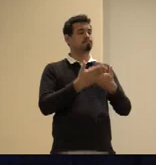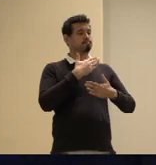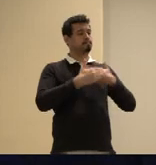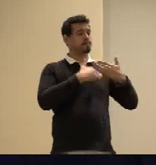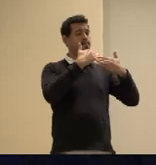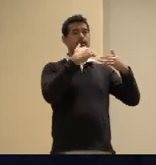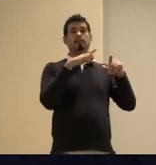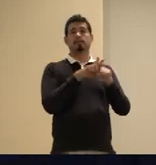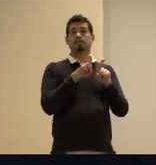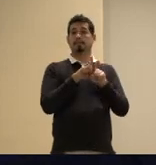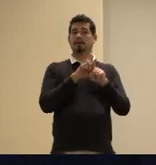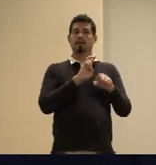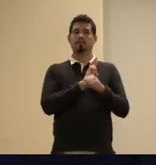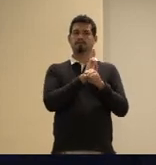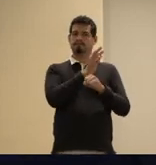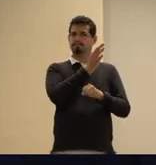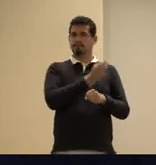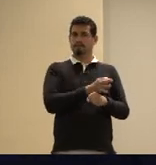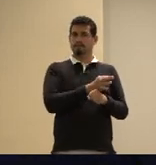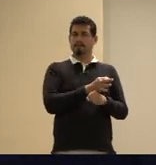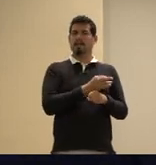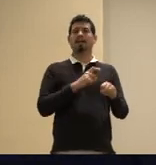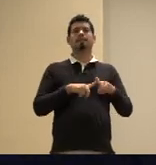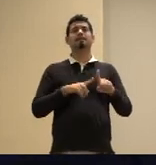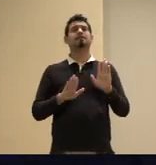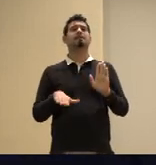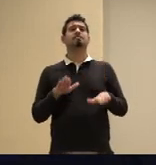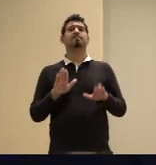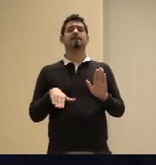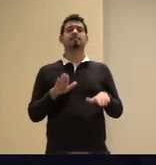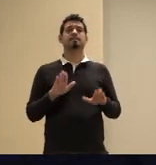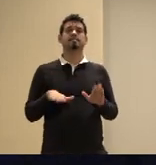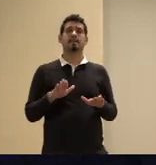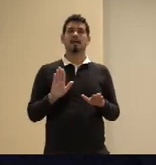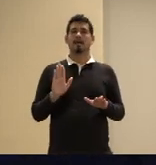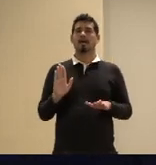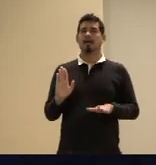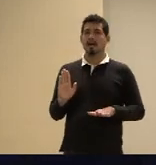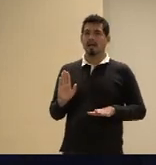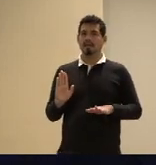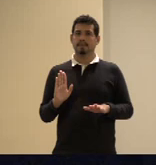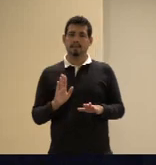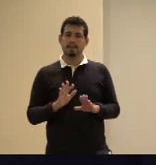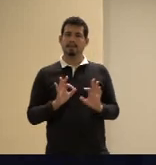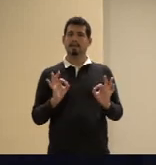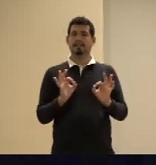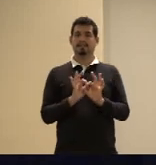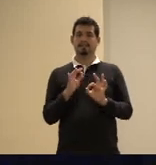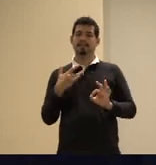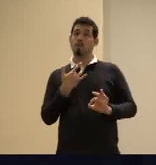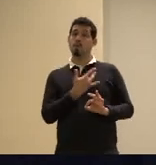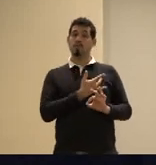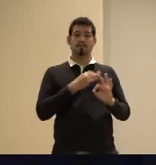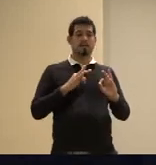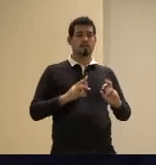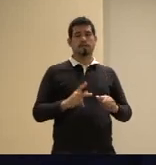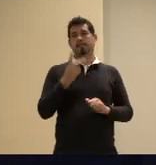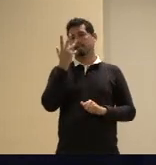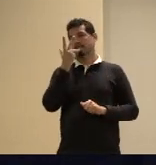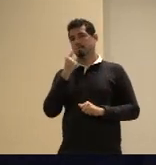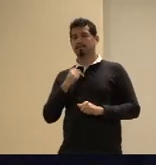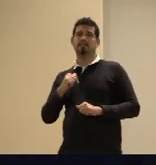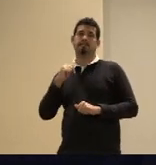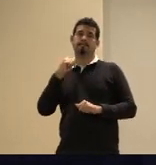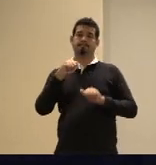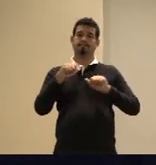ou no próprio Cuida. E muitas vezes as mesmas necessidades de saúde são para todas as crianças daquele serviço